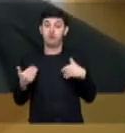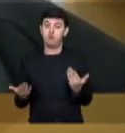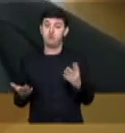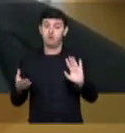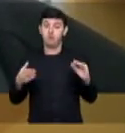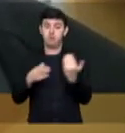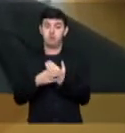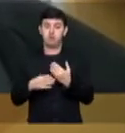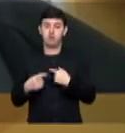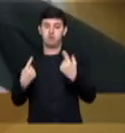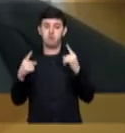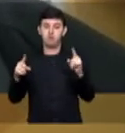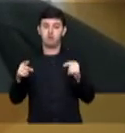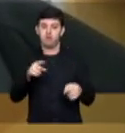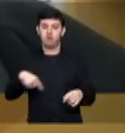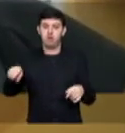a